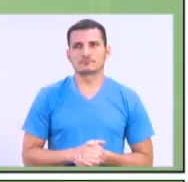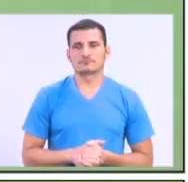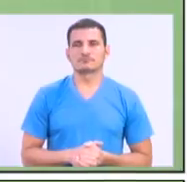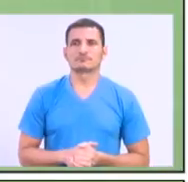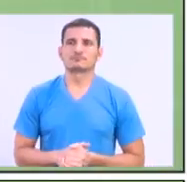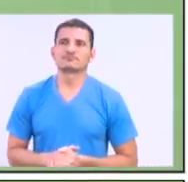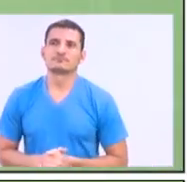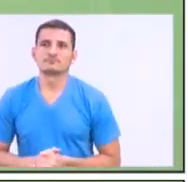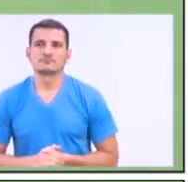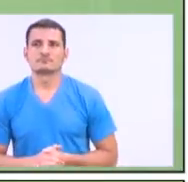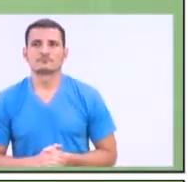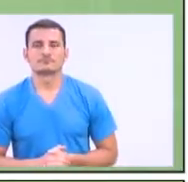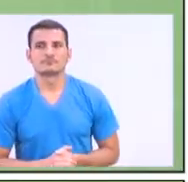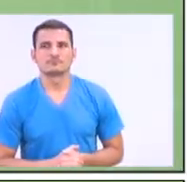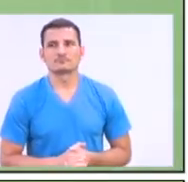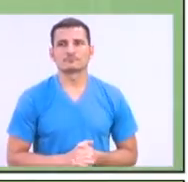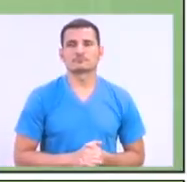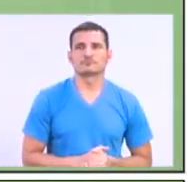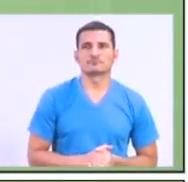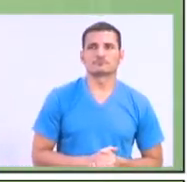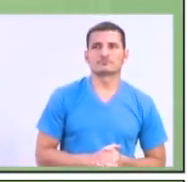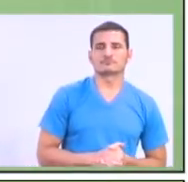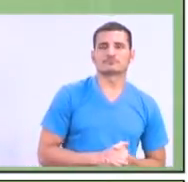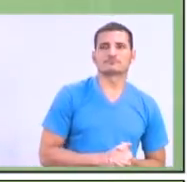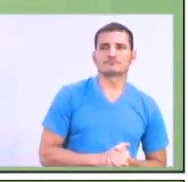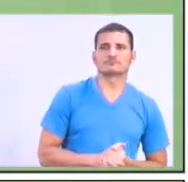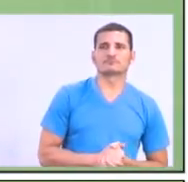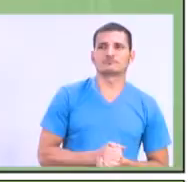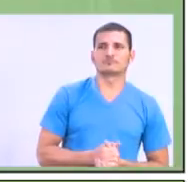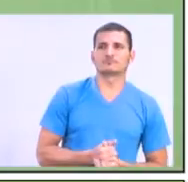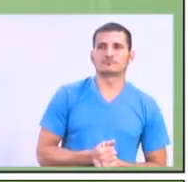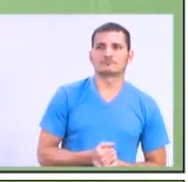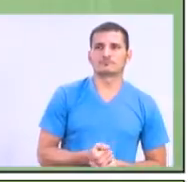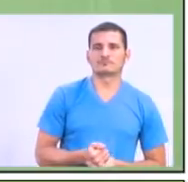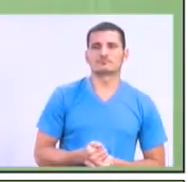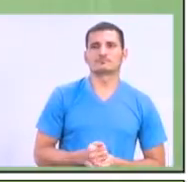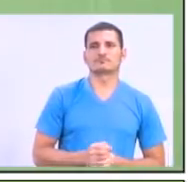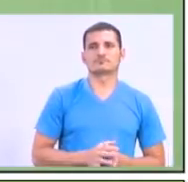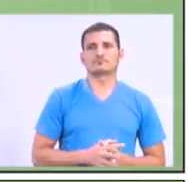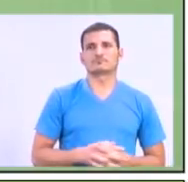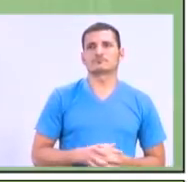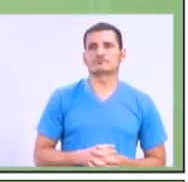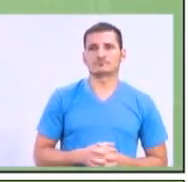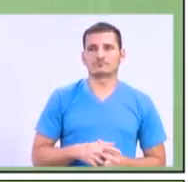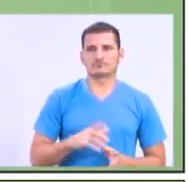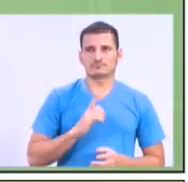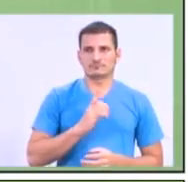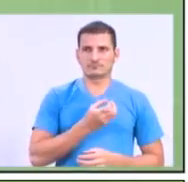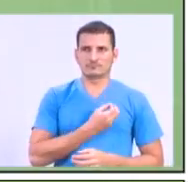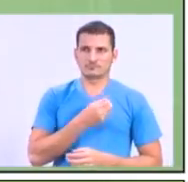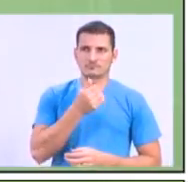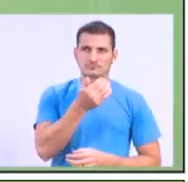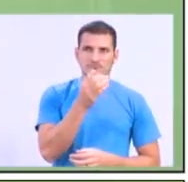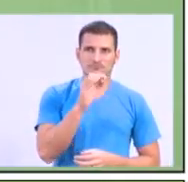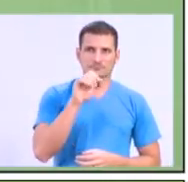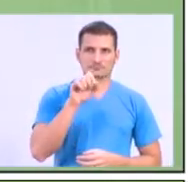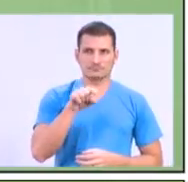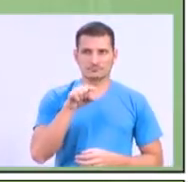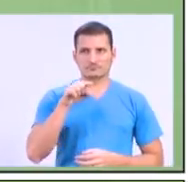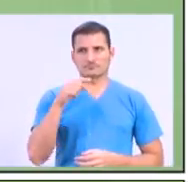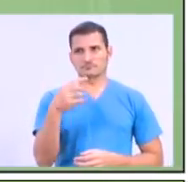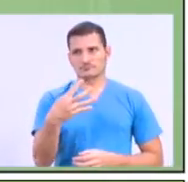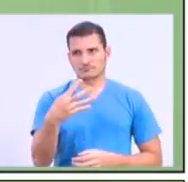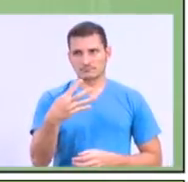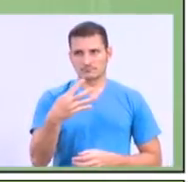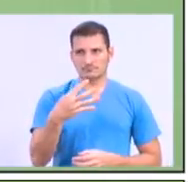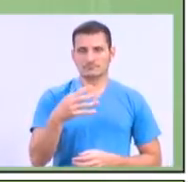identifica qual é esse tipo de variável. Nesse caso, nós temos uma variável em que Nós temos o número 10.4, que ele